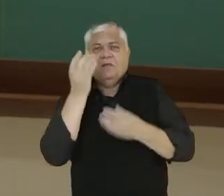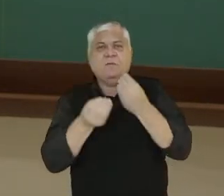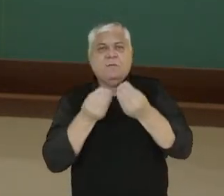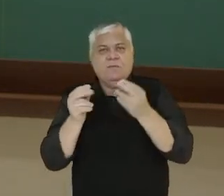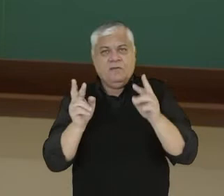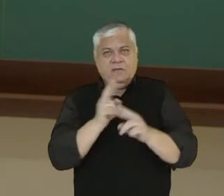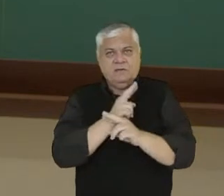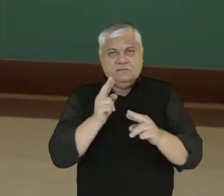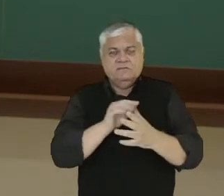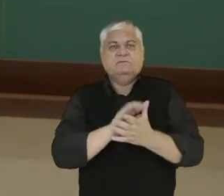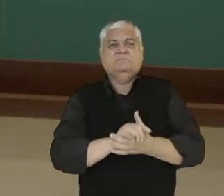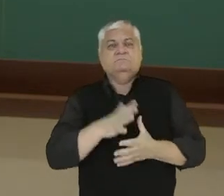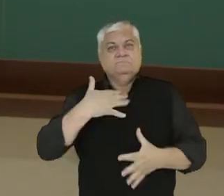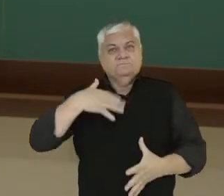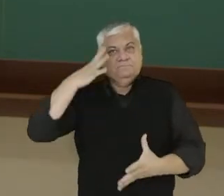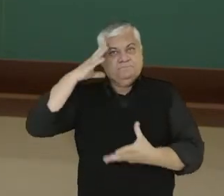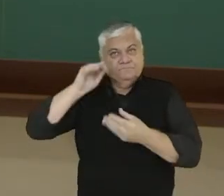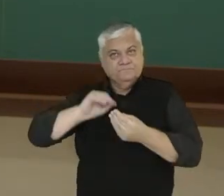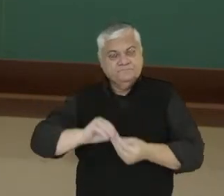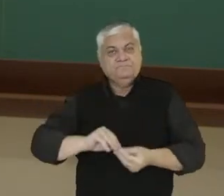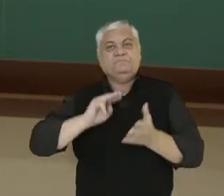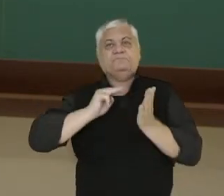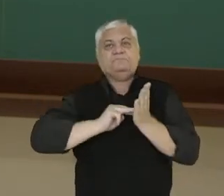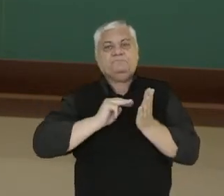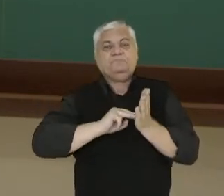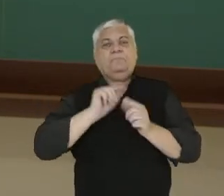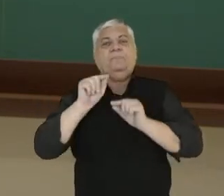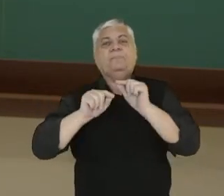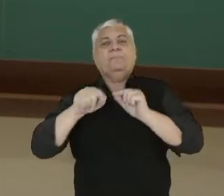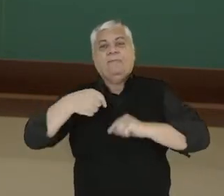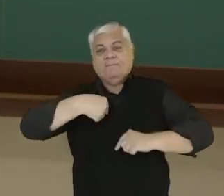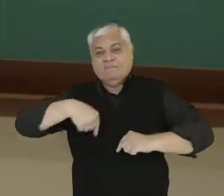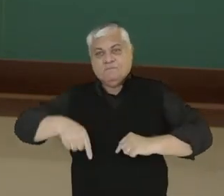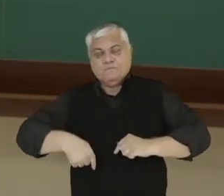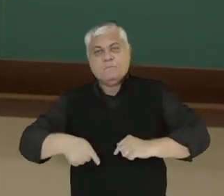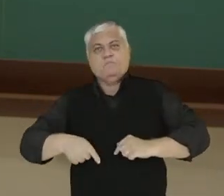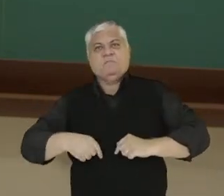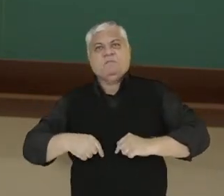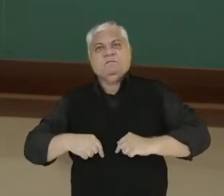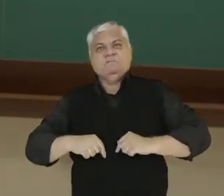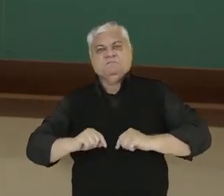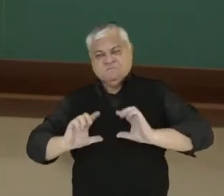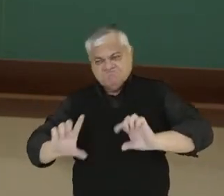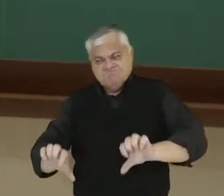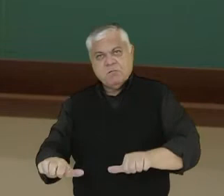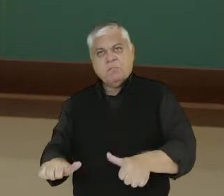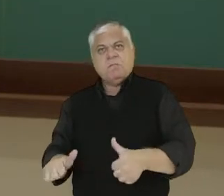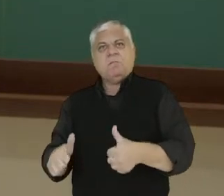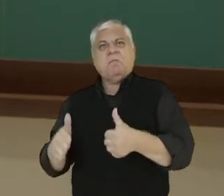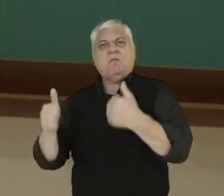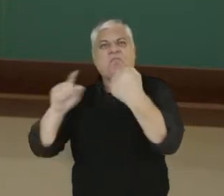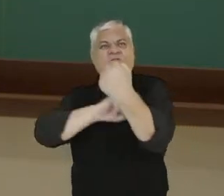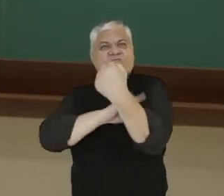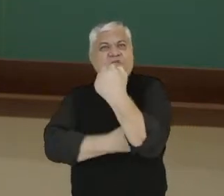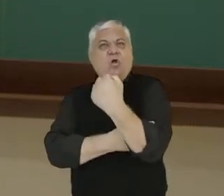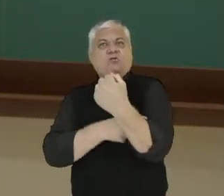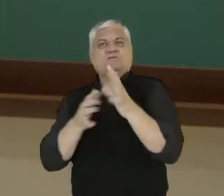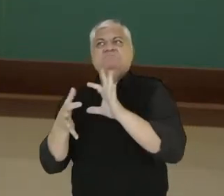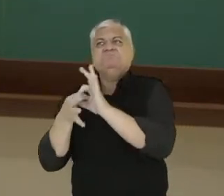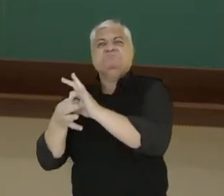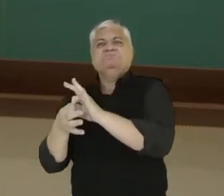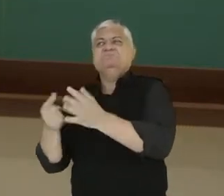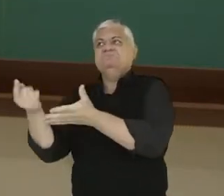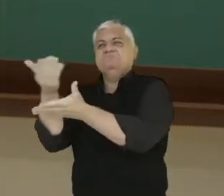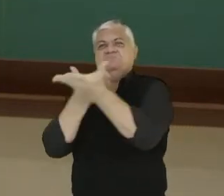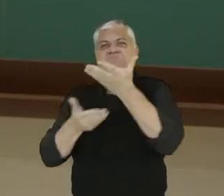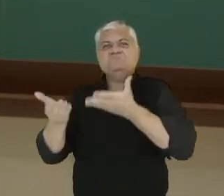relações? Compreender os motivos pelos quais a China busca fortalecer suas relações, principalmente com